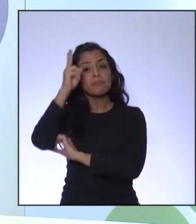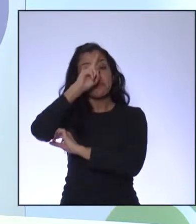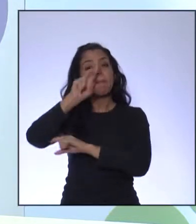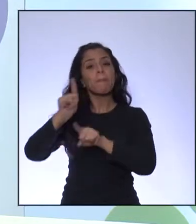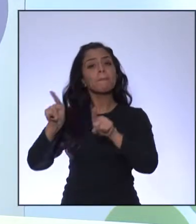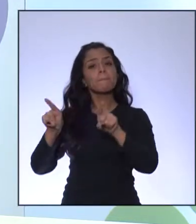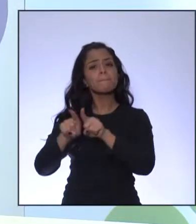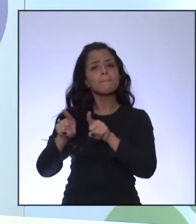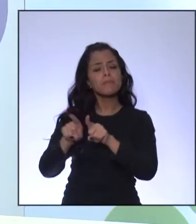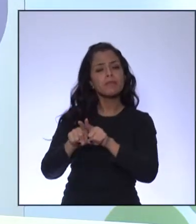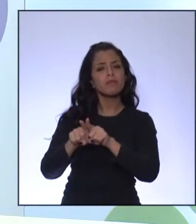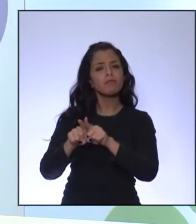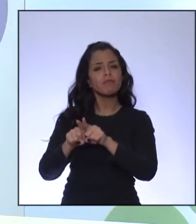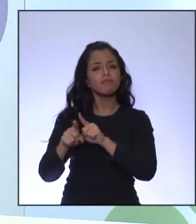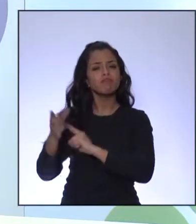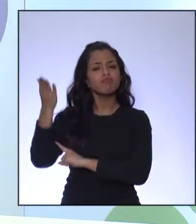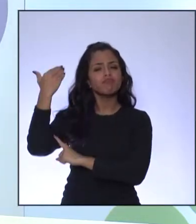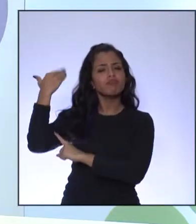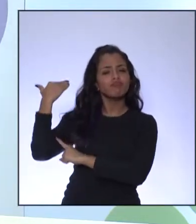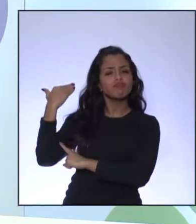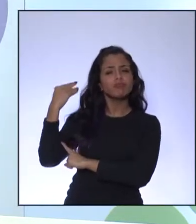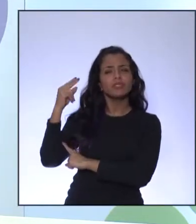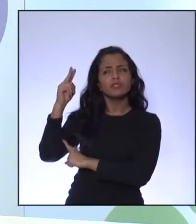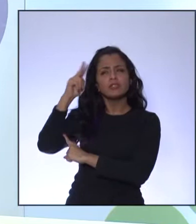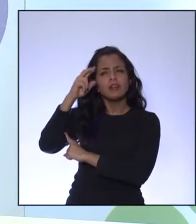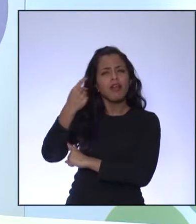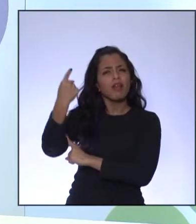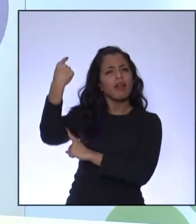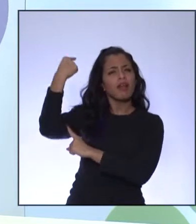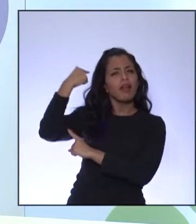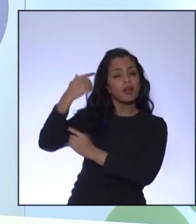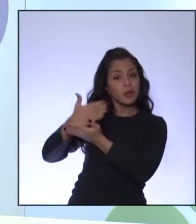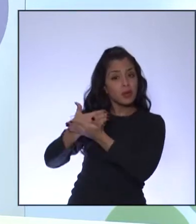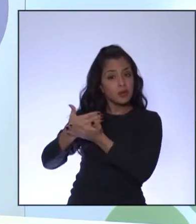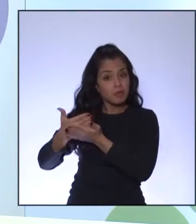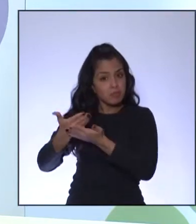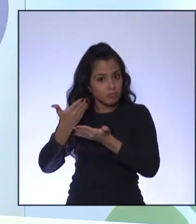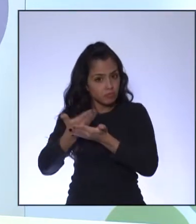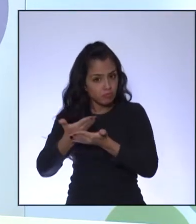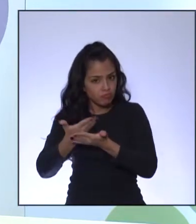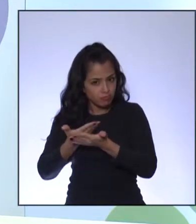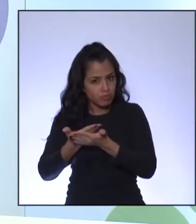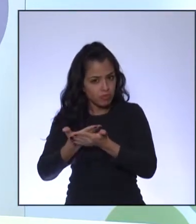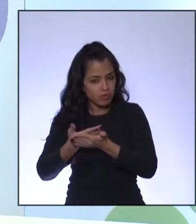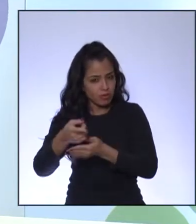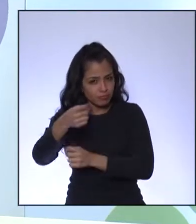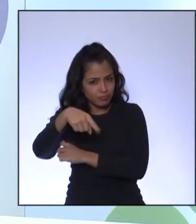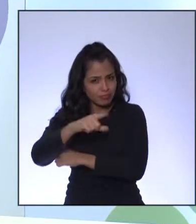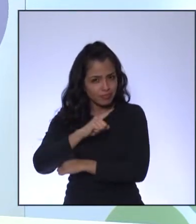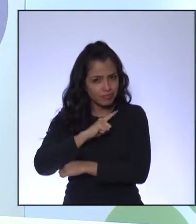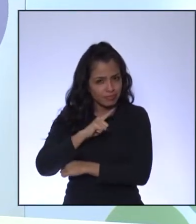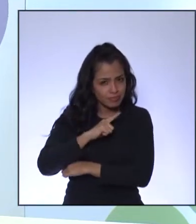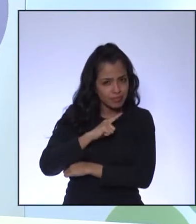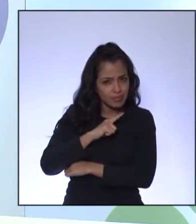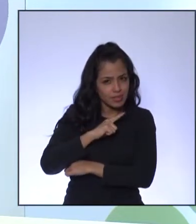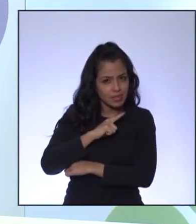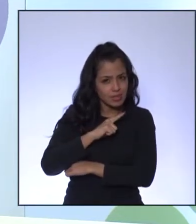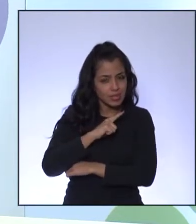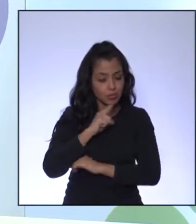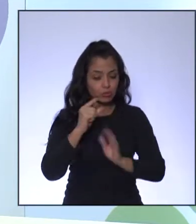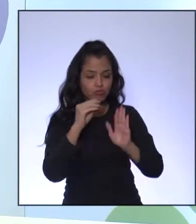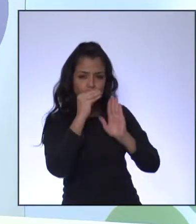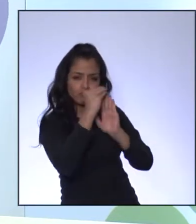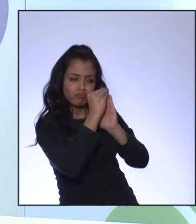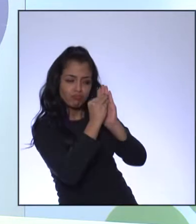pouquinho, trazer um pouco para a memória dos primeiros dias de aula que vocês tiveram, do varal dos sonhos,